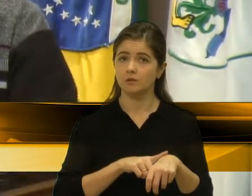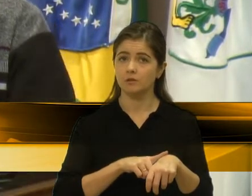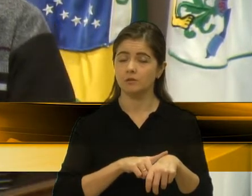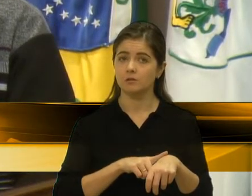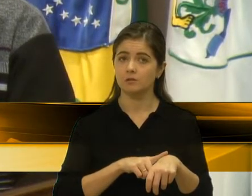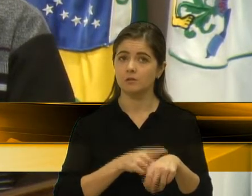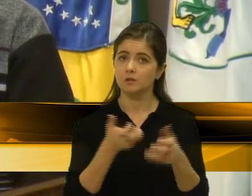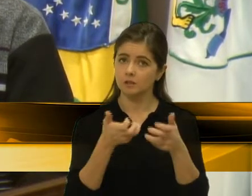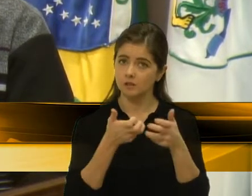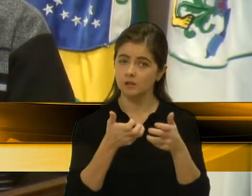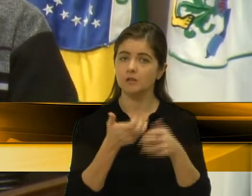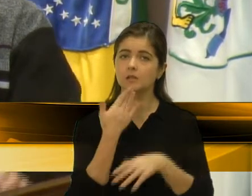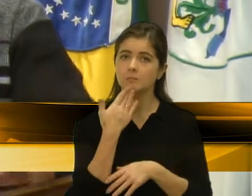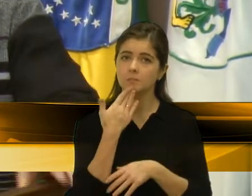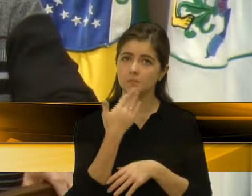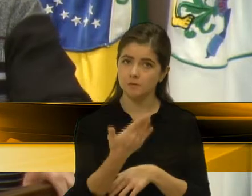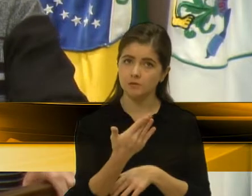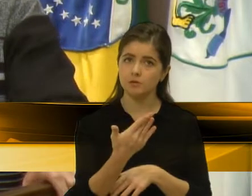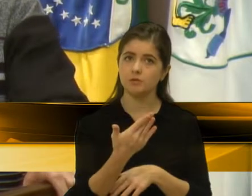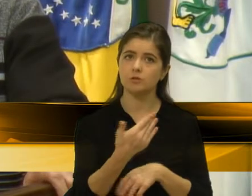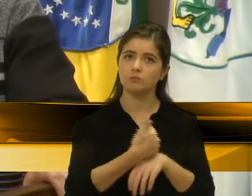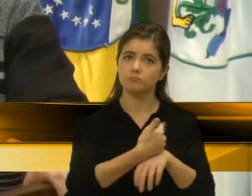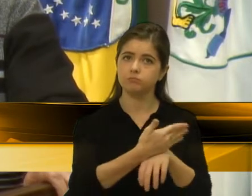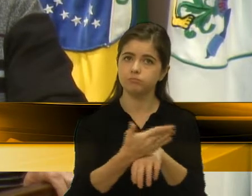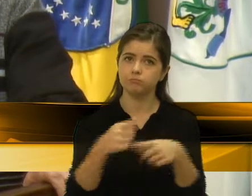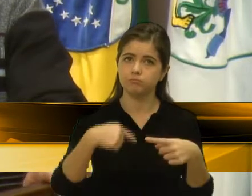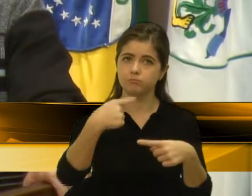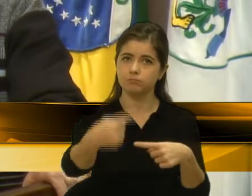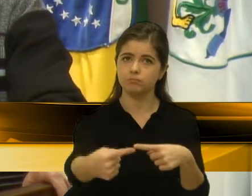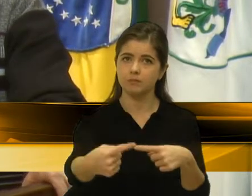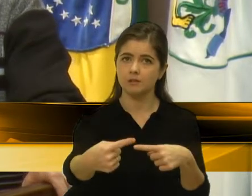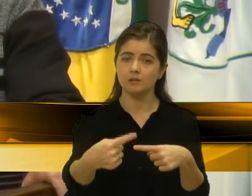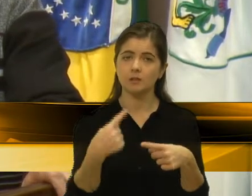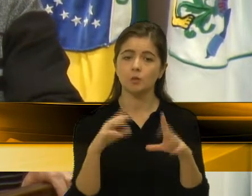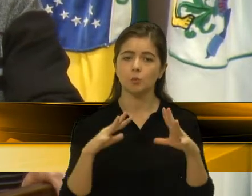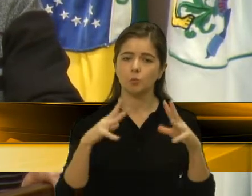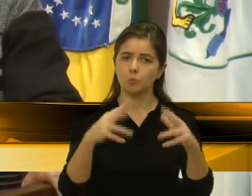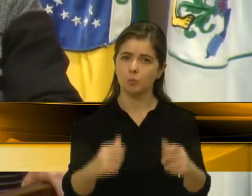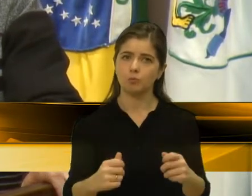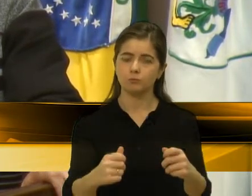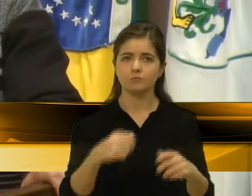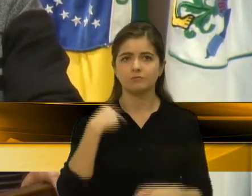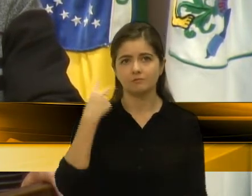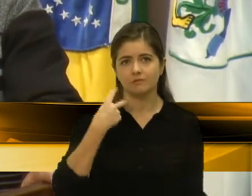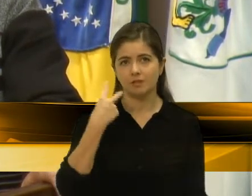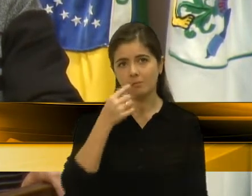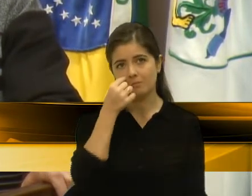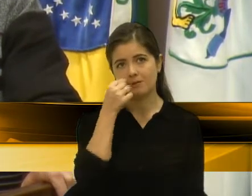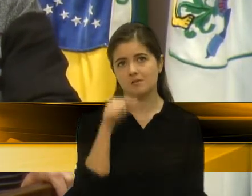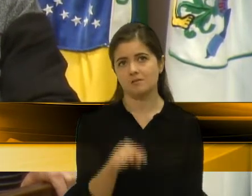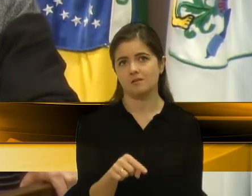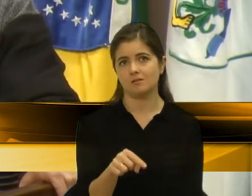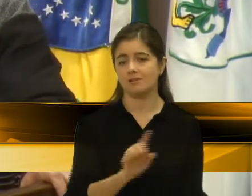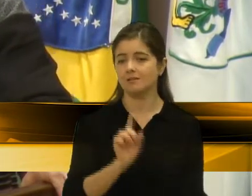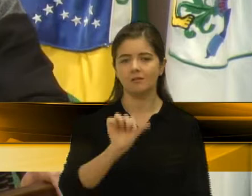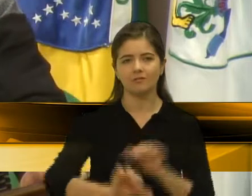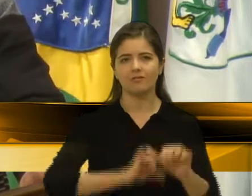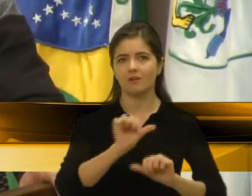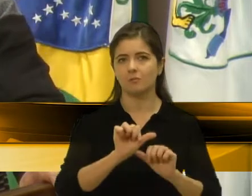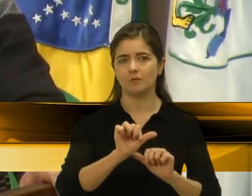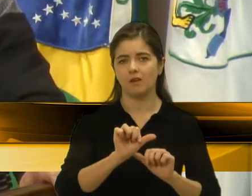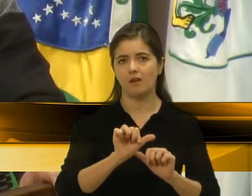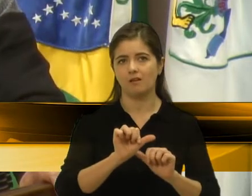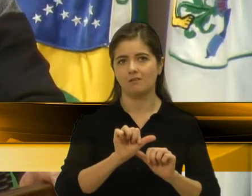favor que fosse pedido para votar quando tivesse todos os vereadores, não que vá mudar os planos de Caxias, mas todos os vereadores aqui puderam